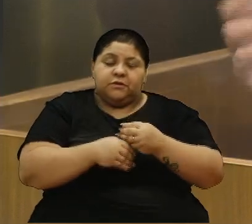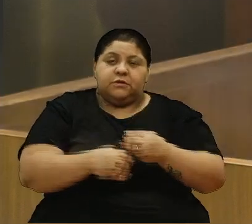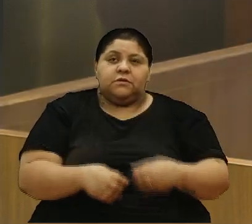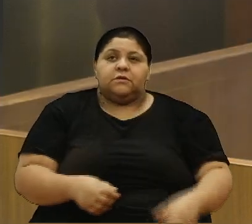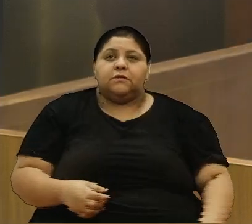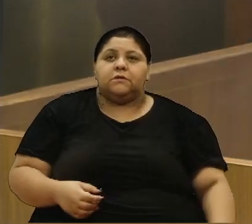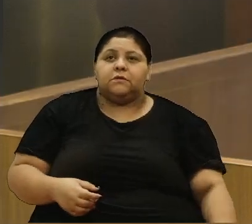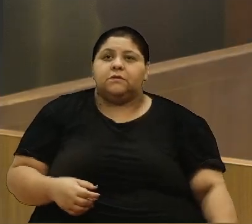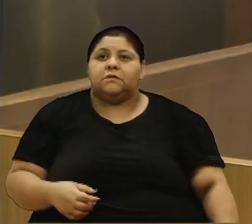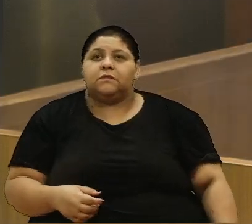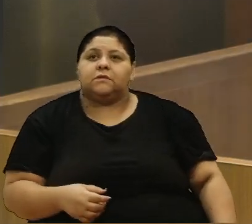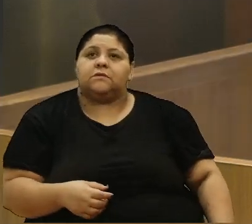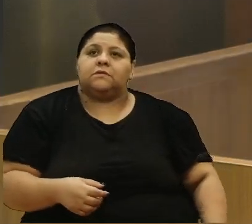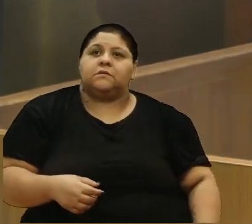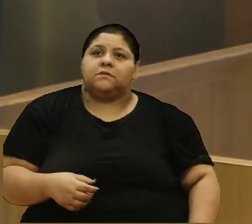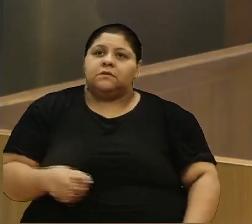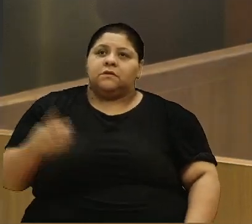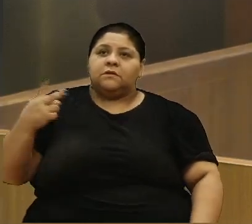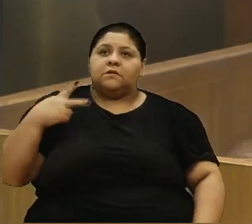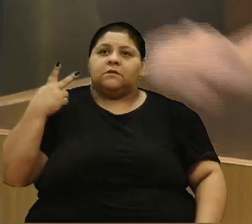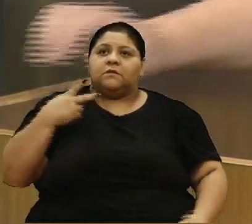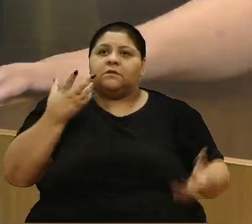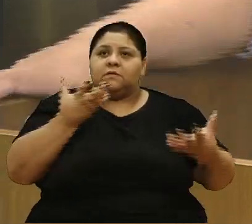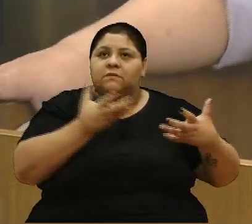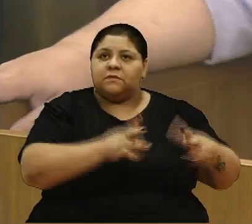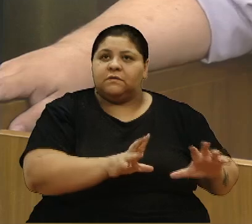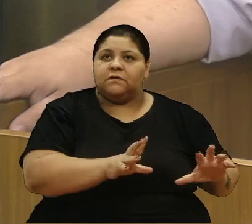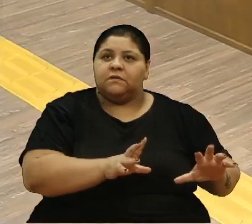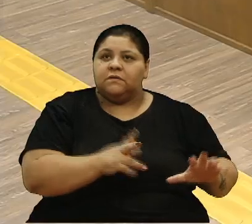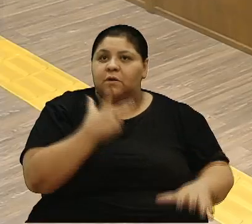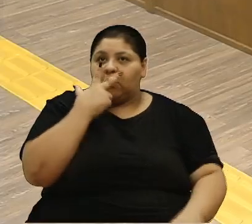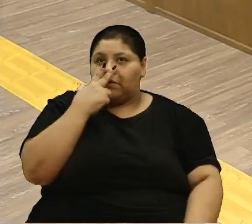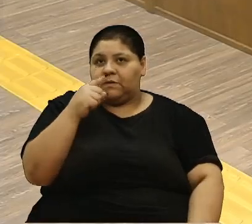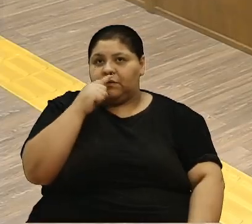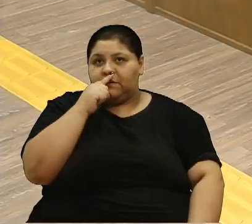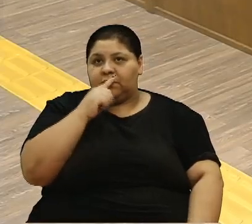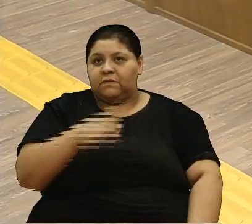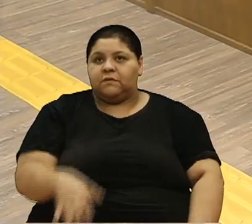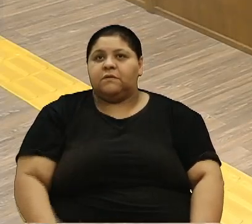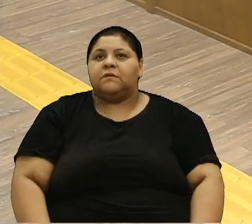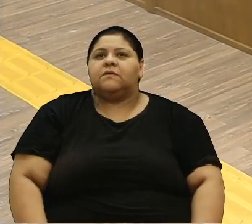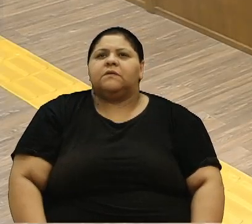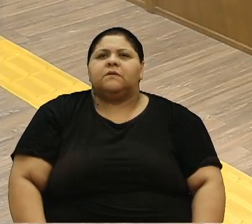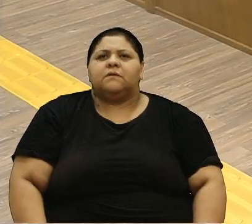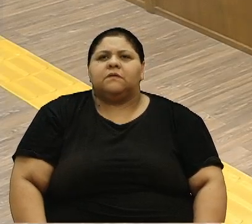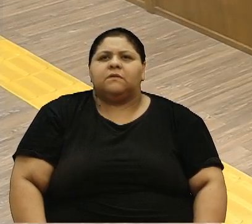dando parte para ver toda a oposição aí, cara. Eu sou um pai, né, cara? Tá louco.